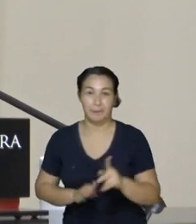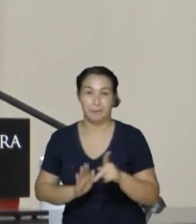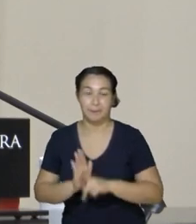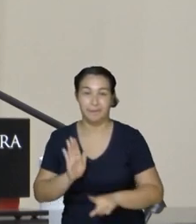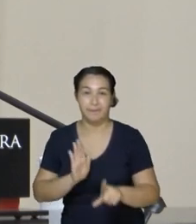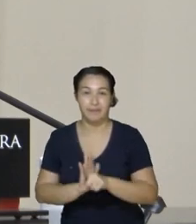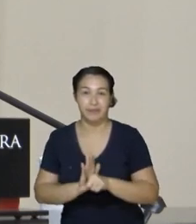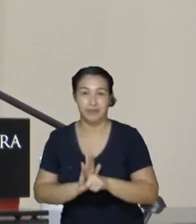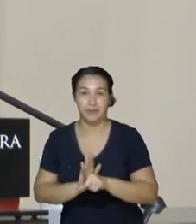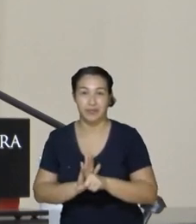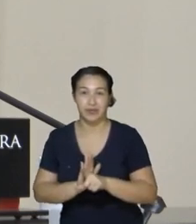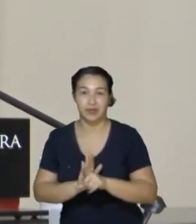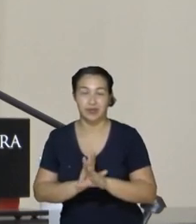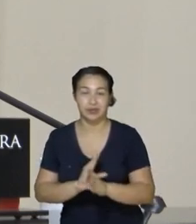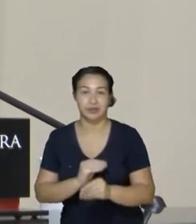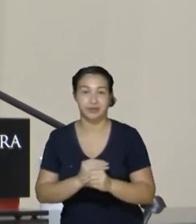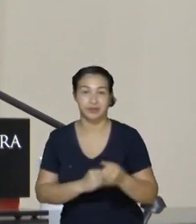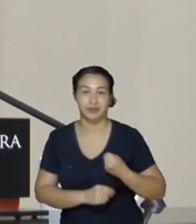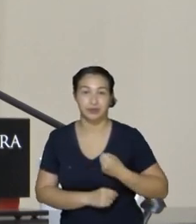Lei Complementar número